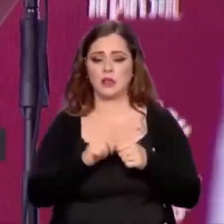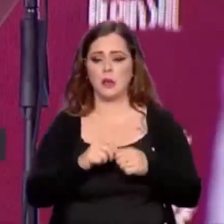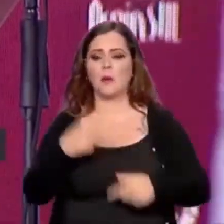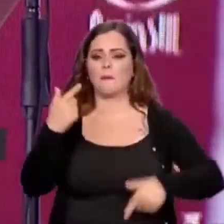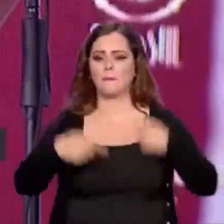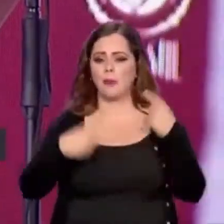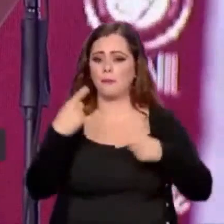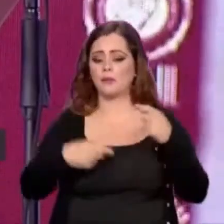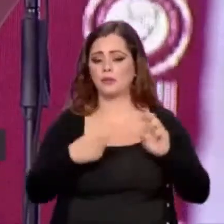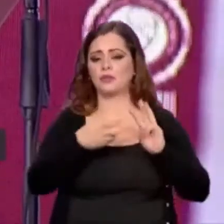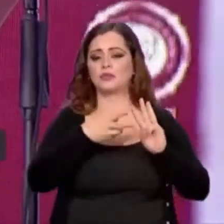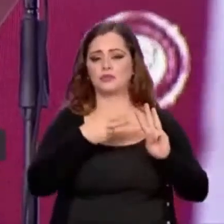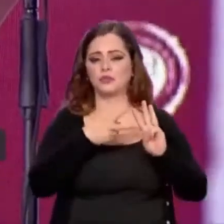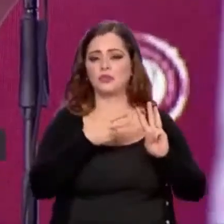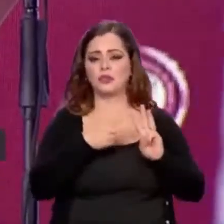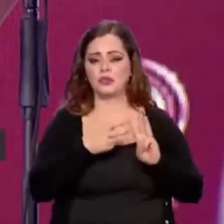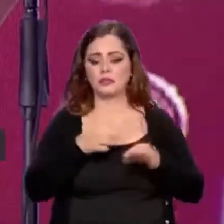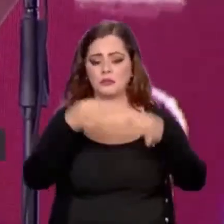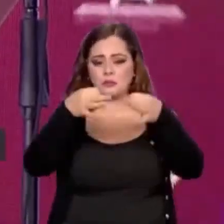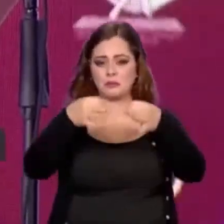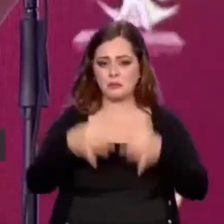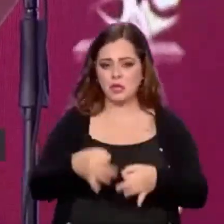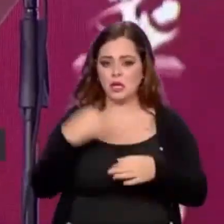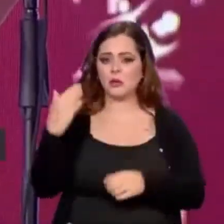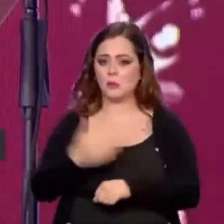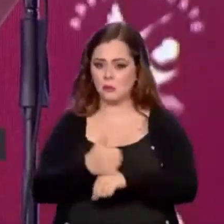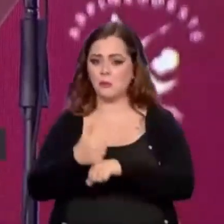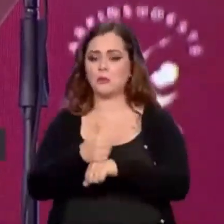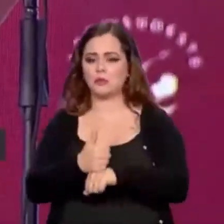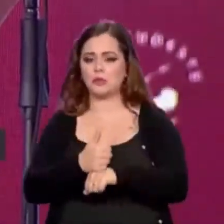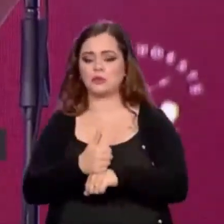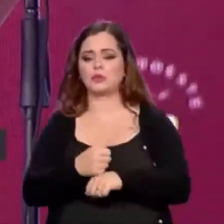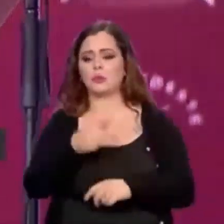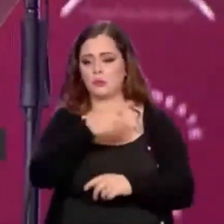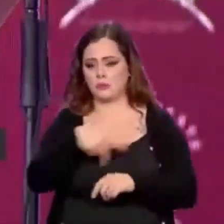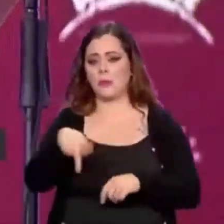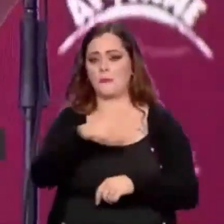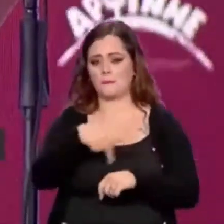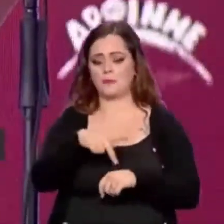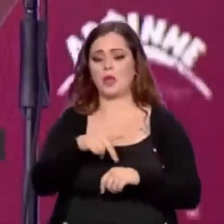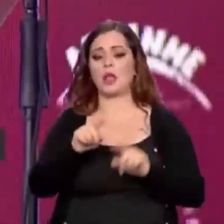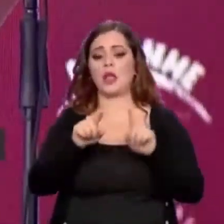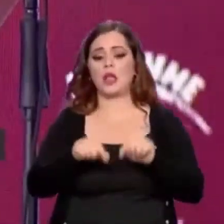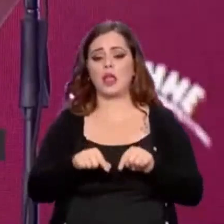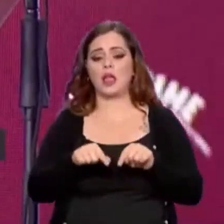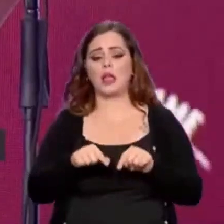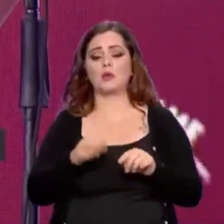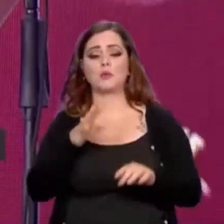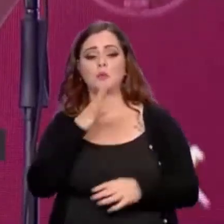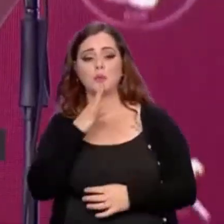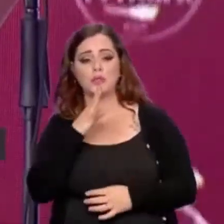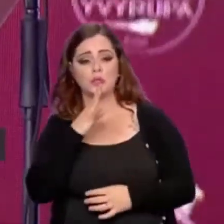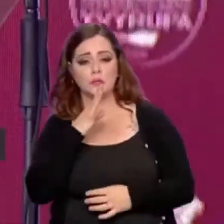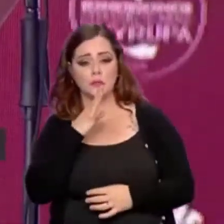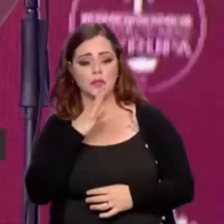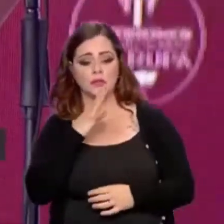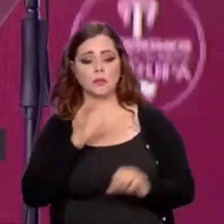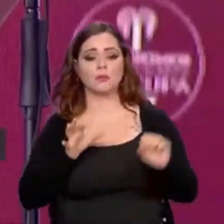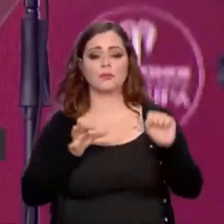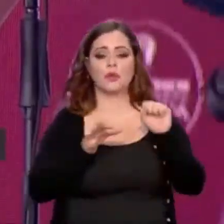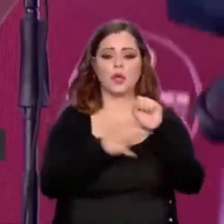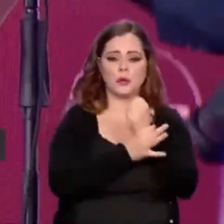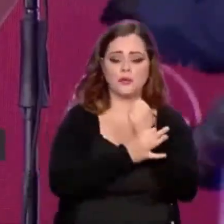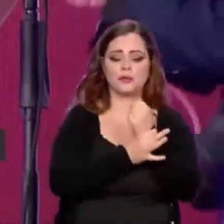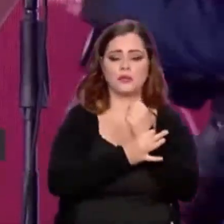política indigenista concreta e positiva para os povos indígenas são o reconhecimento e a proteção